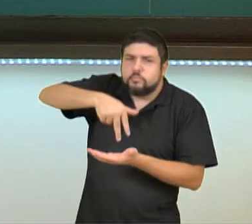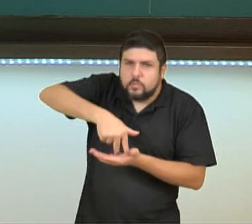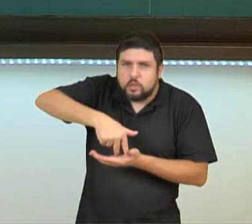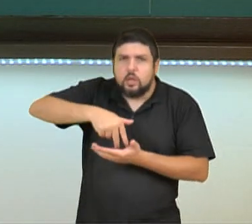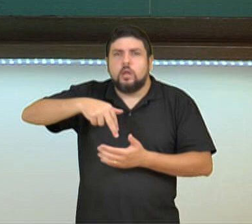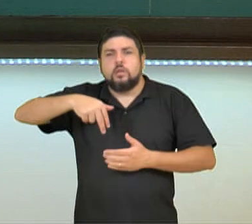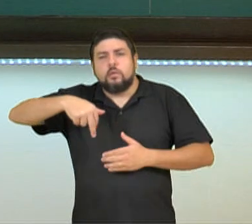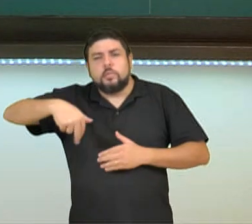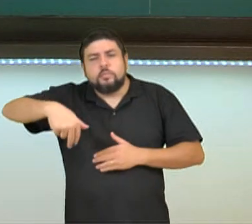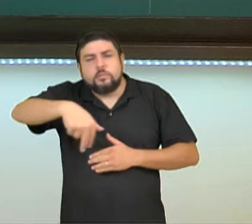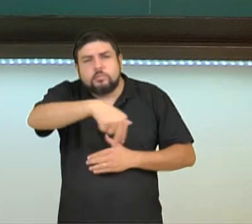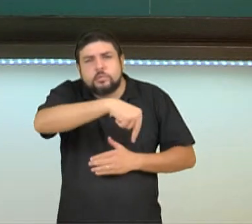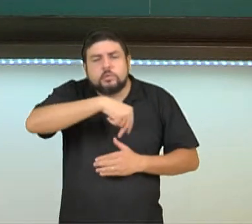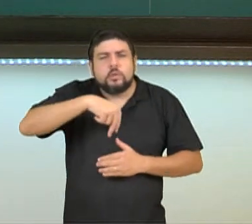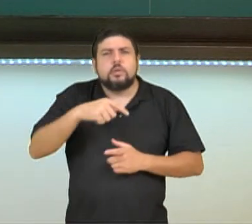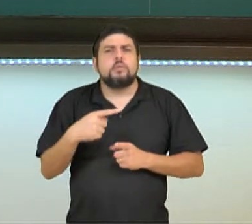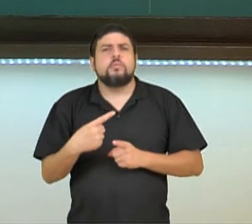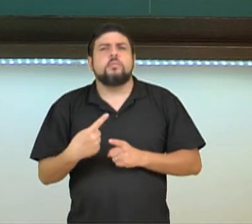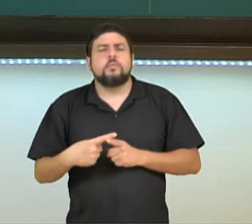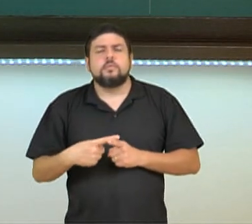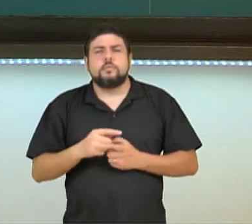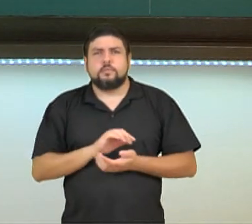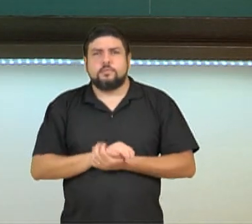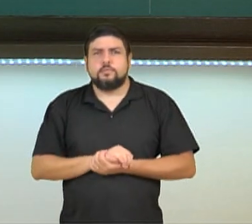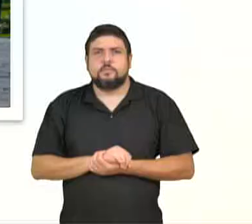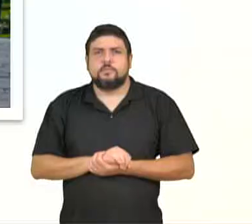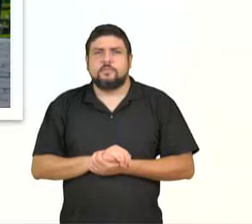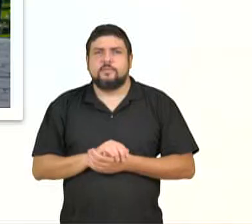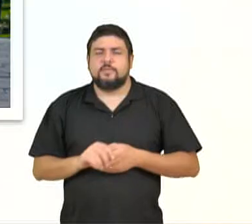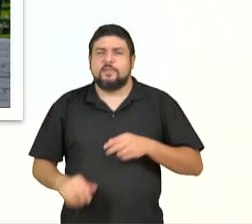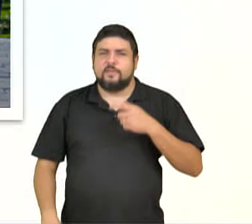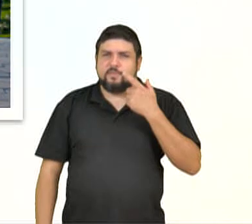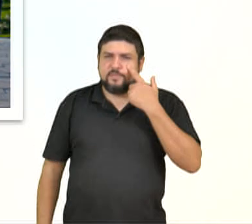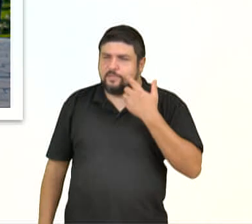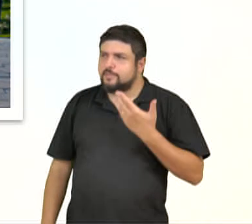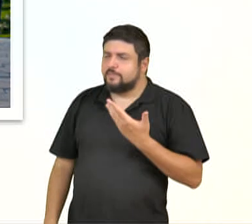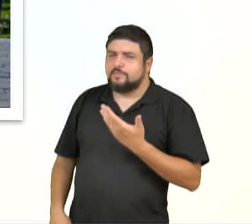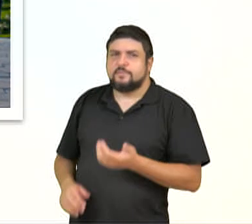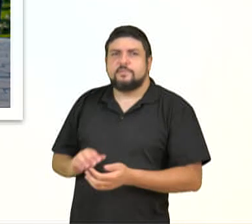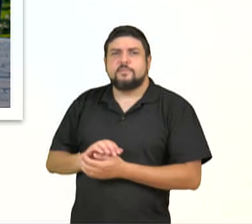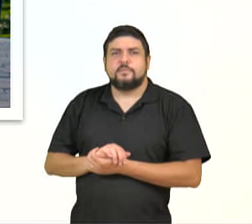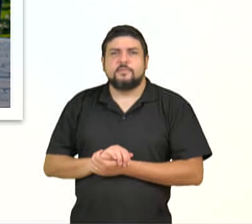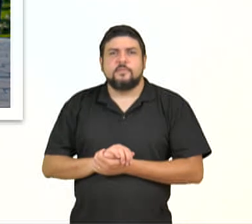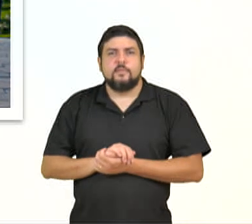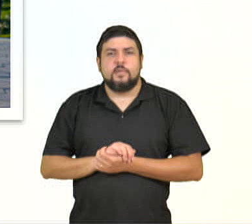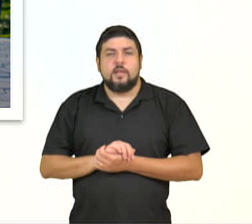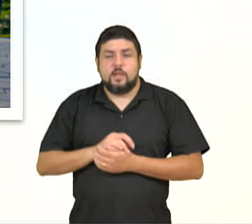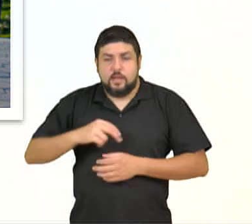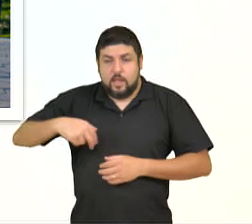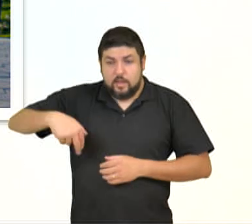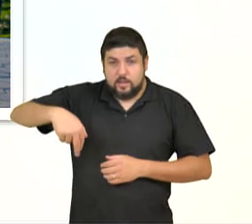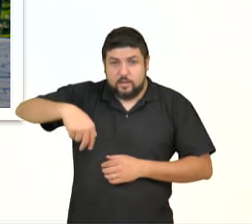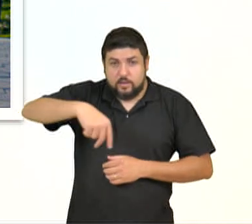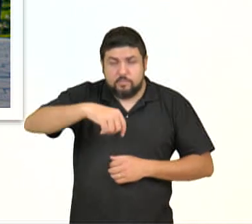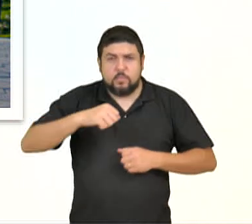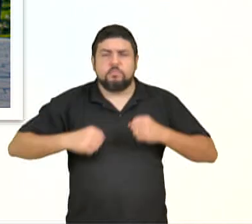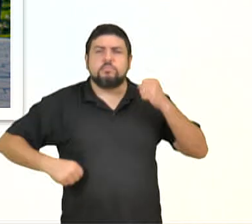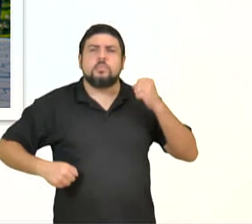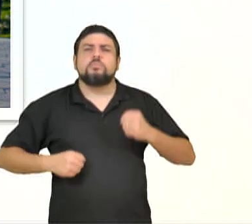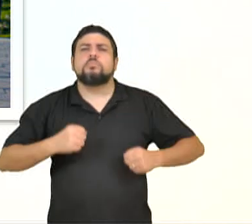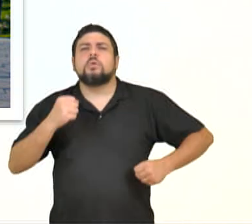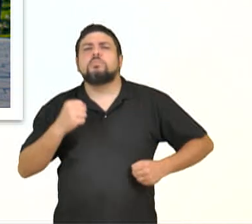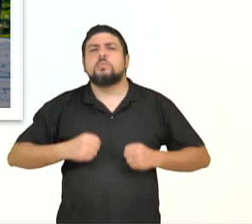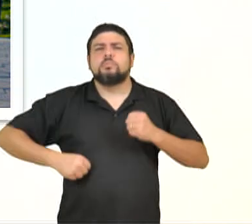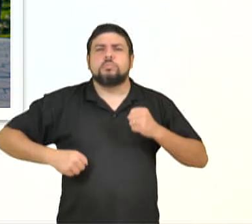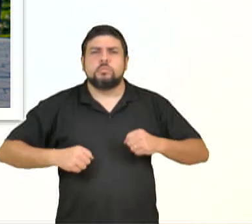pernas ali, dar uma caminhada? Olha só, a caminhada movimenta os músculos das pernas